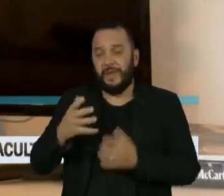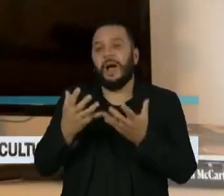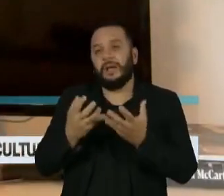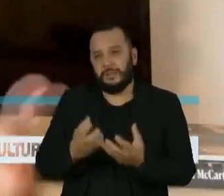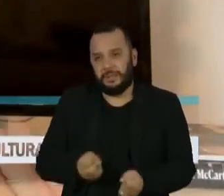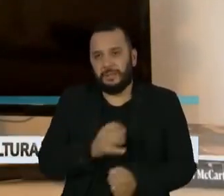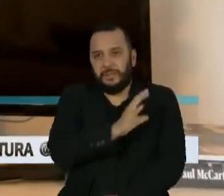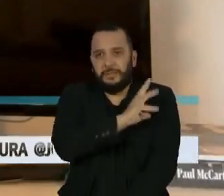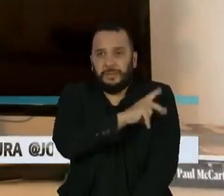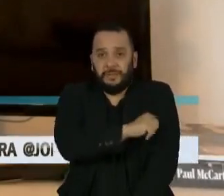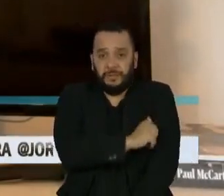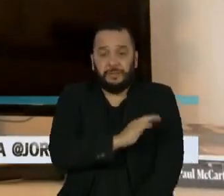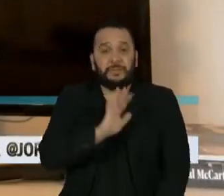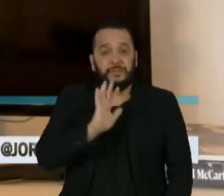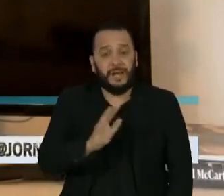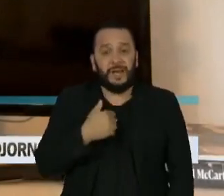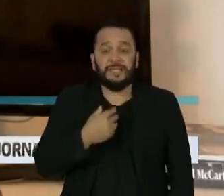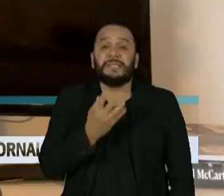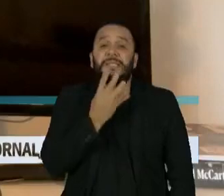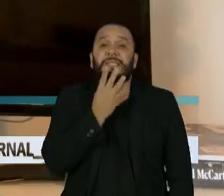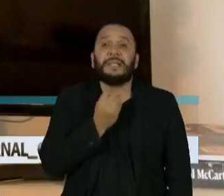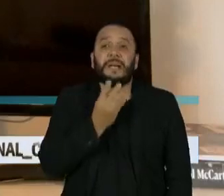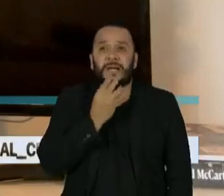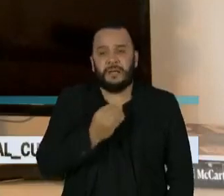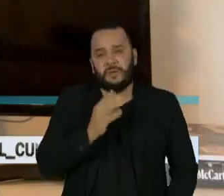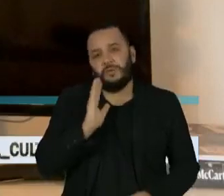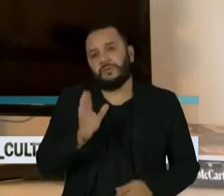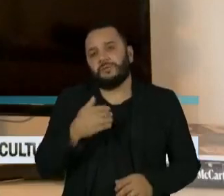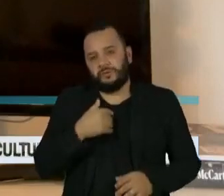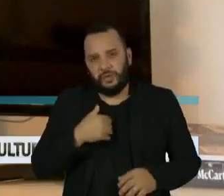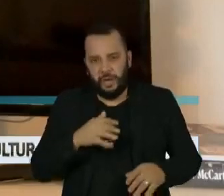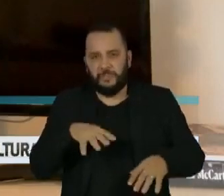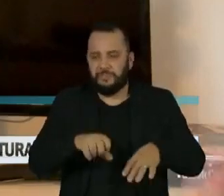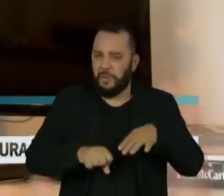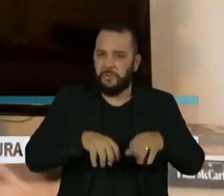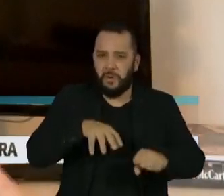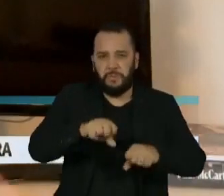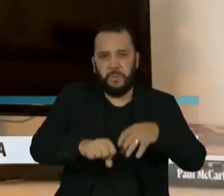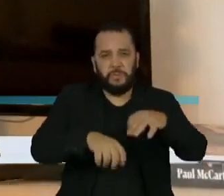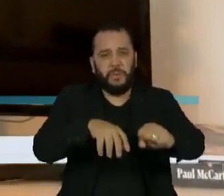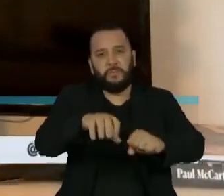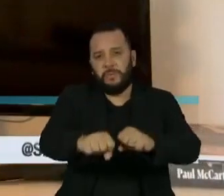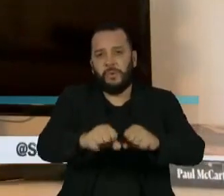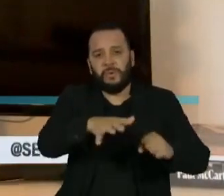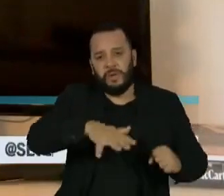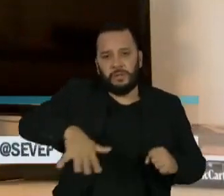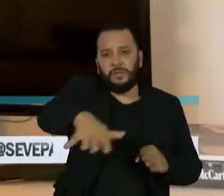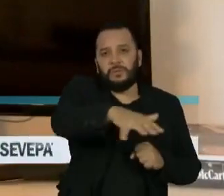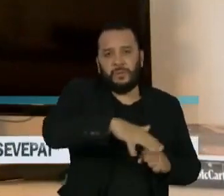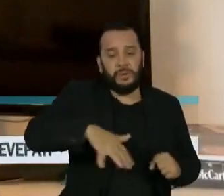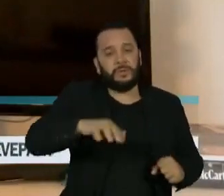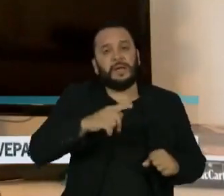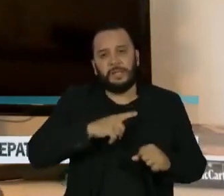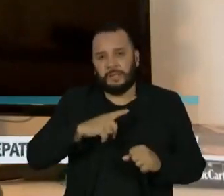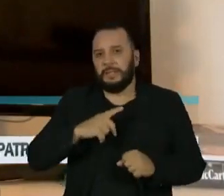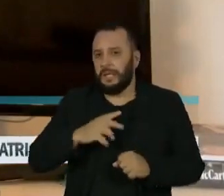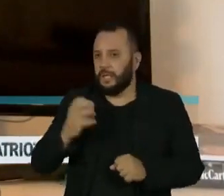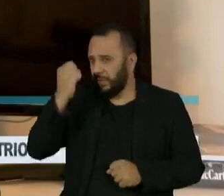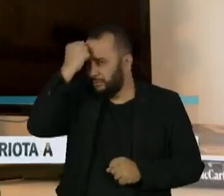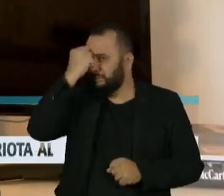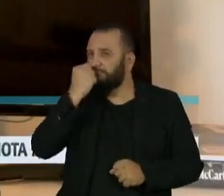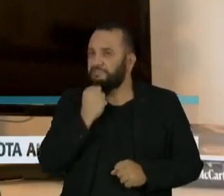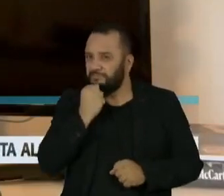Mas Israel não para de aumentar os assentamentos nos territórios ocupados, enquanto crescem os ataques terroristas de judeus